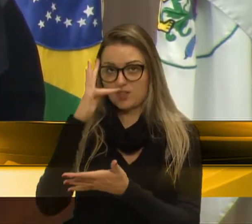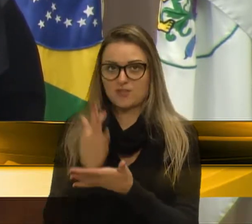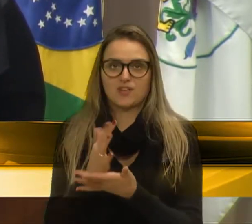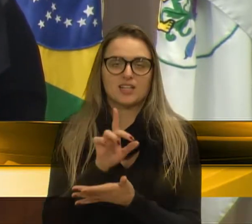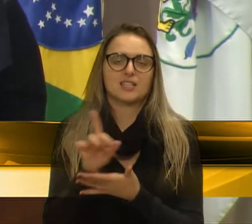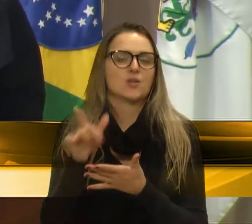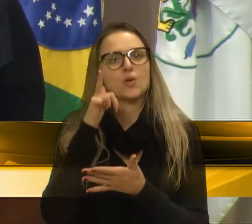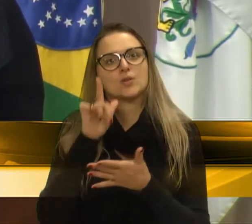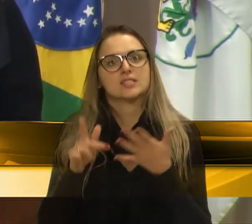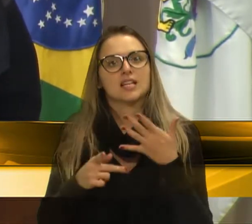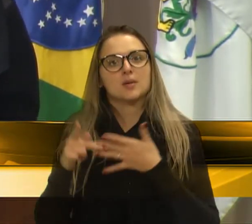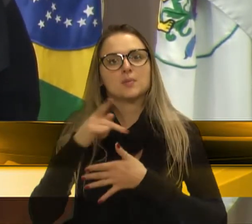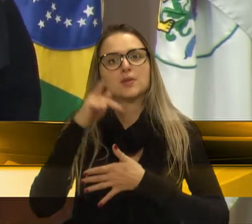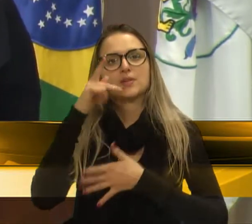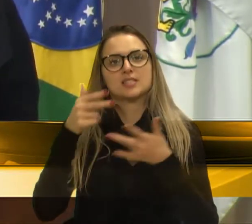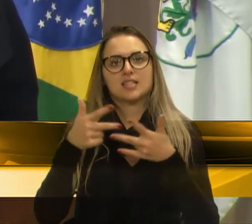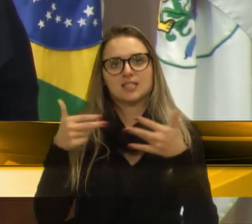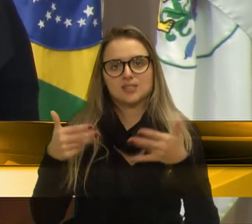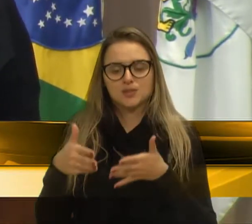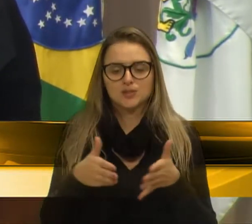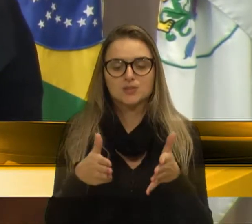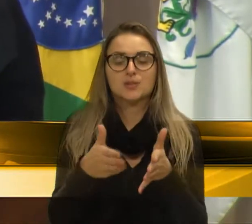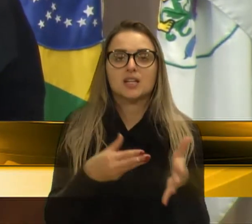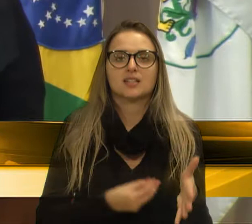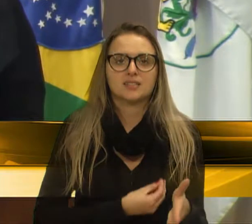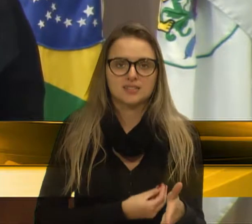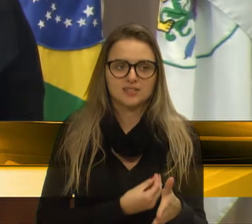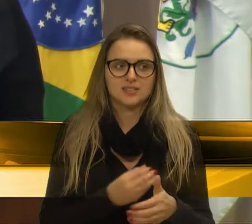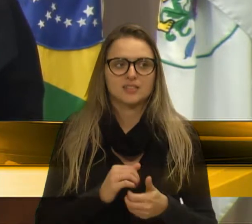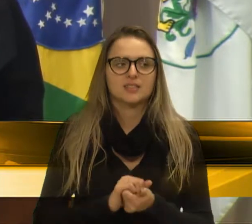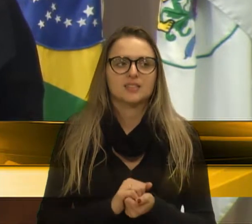o nosso caminho. Muito obrigada também.